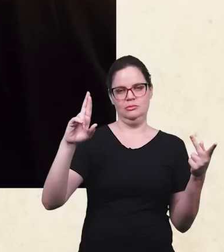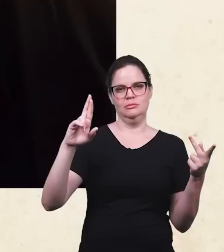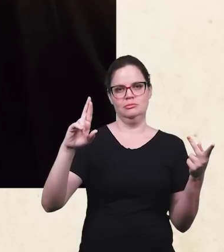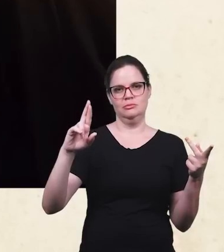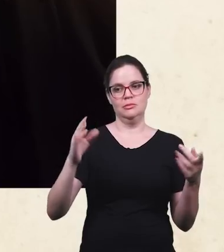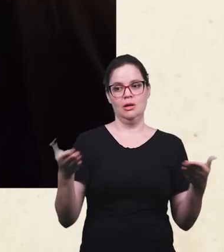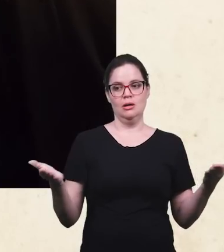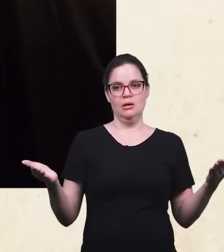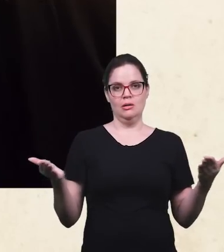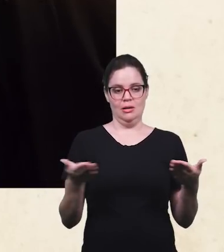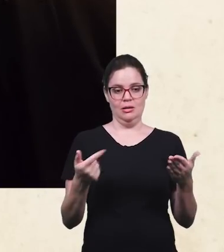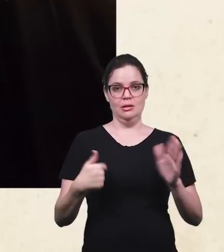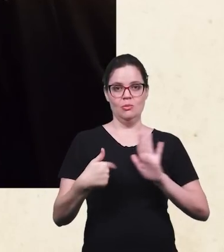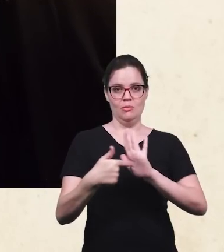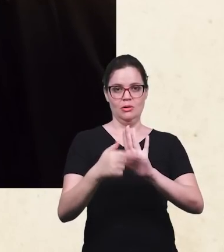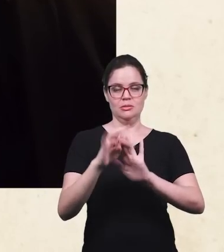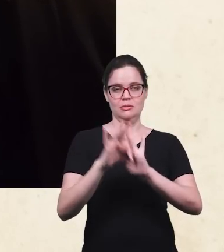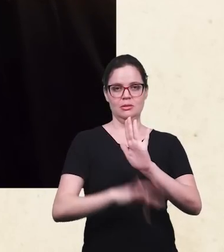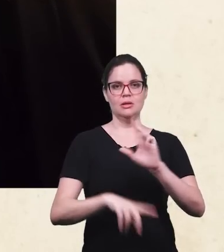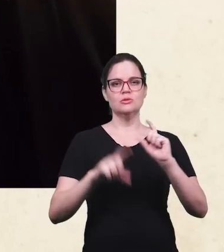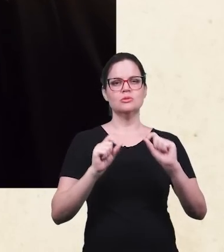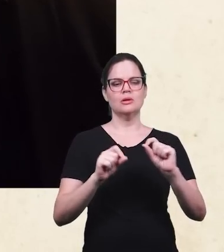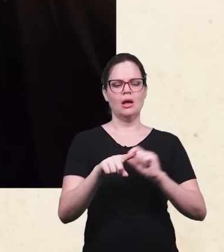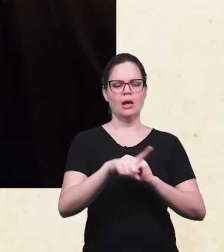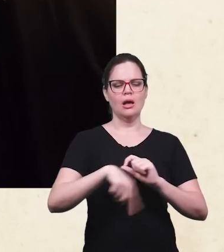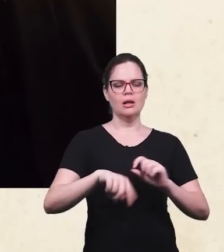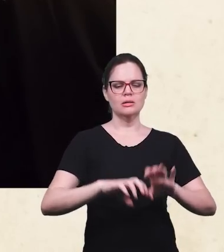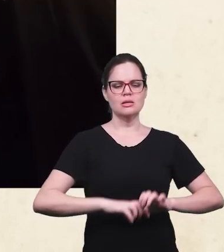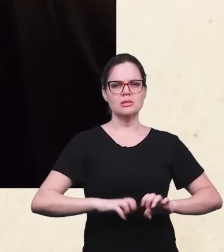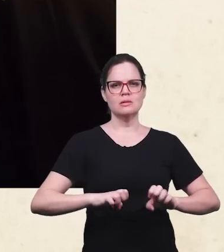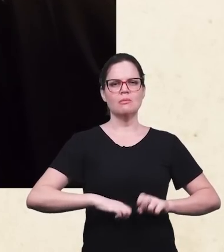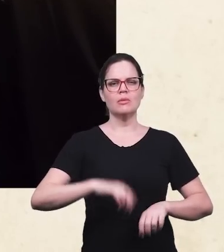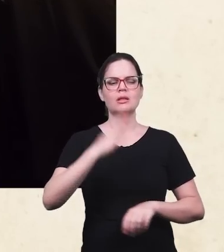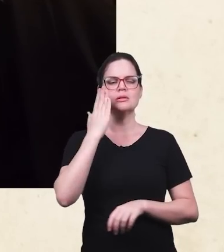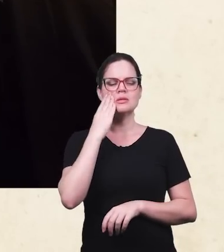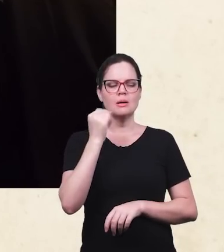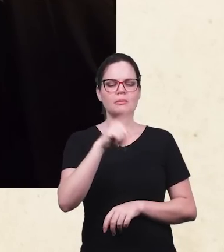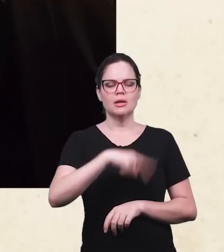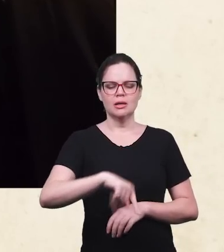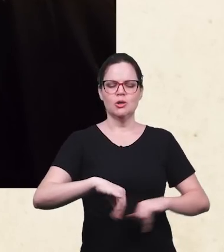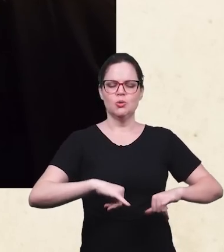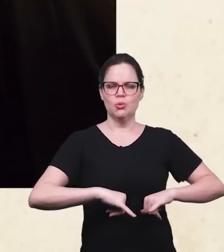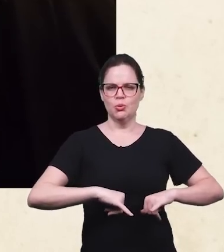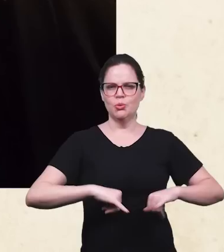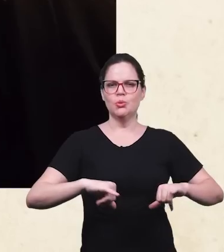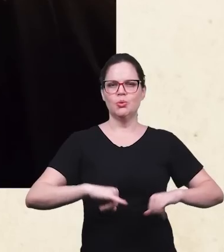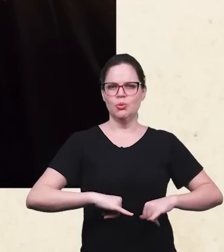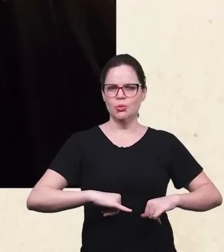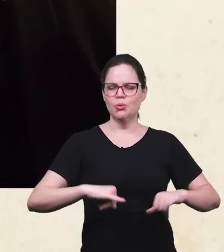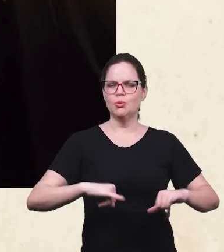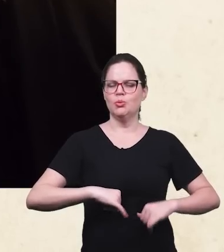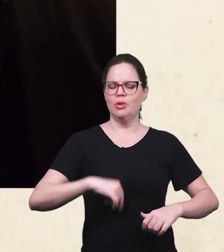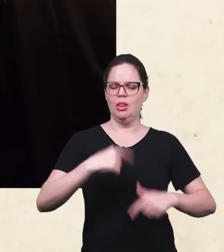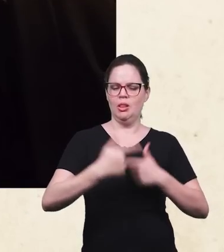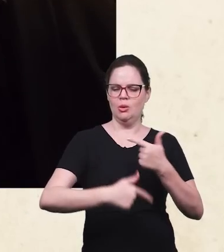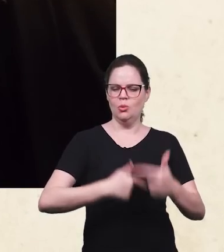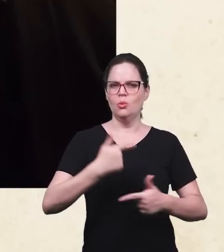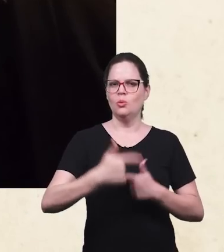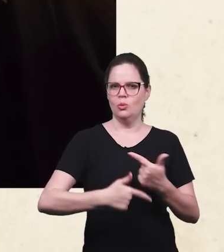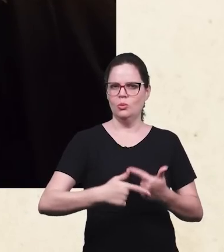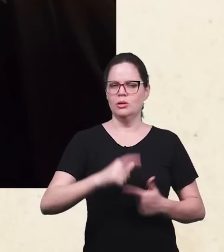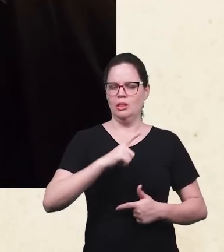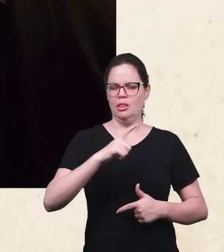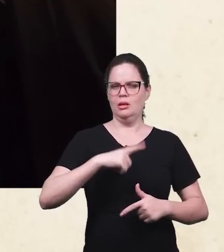definindo uma igreja que o Senhor sabia que ia ficar na história, uma igreja que passou as